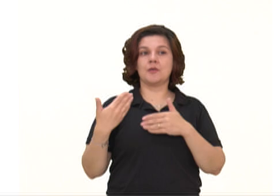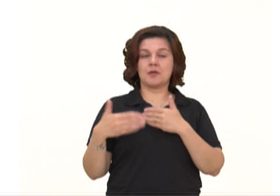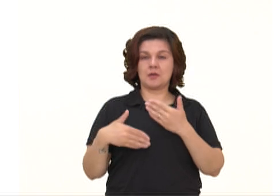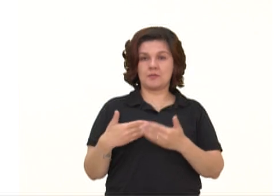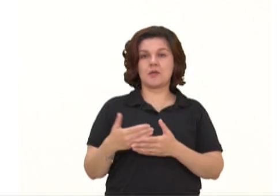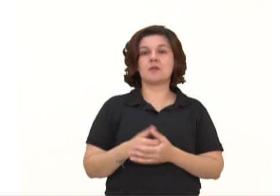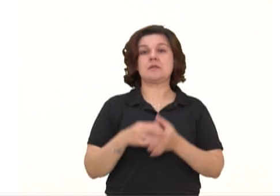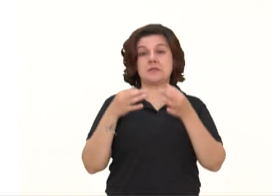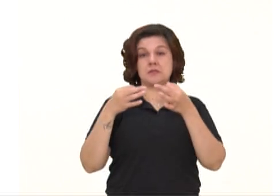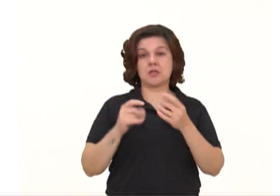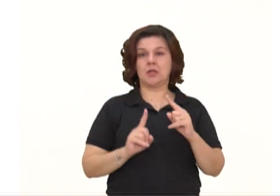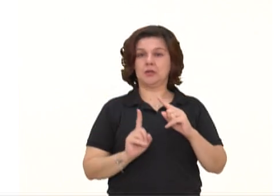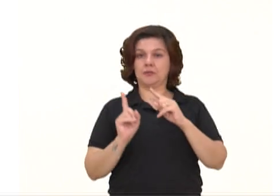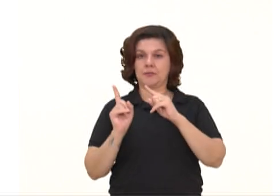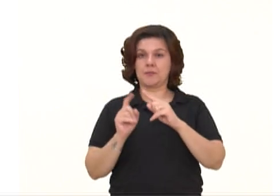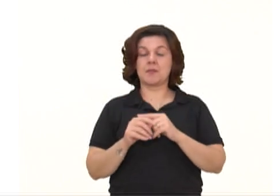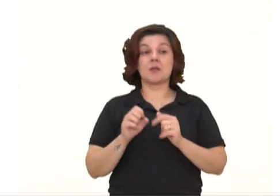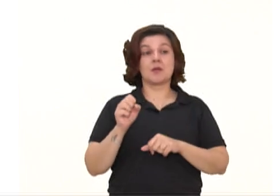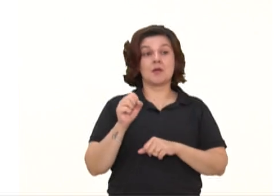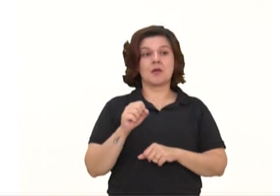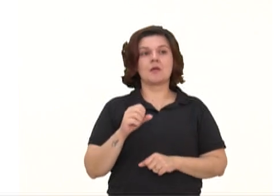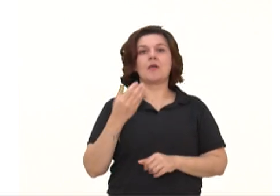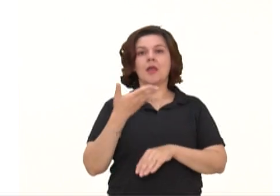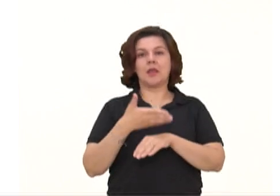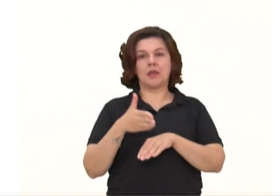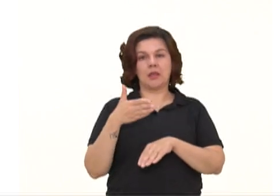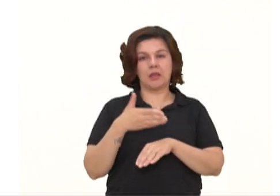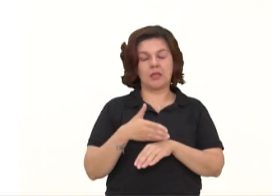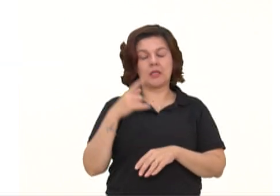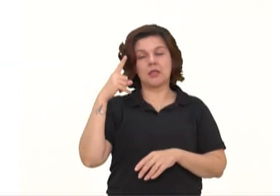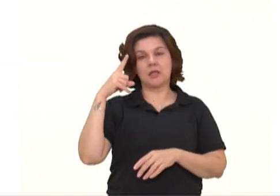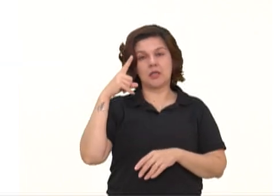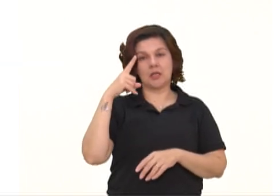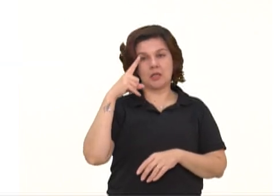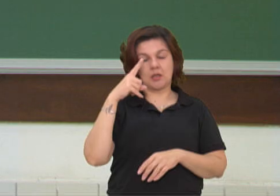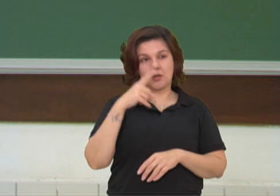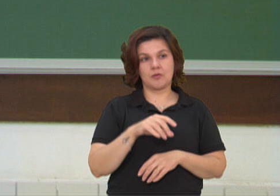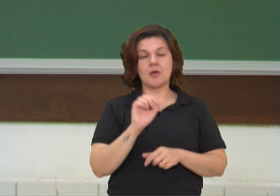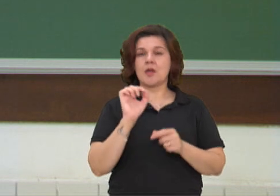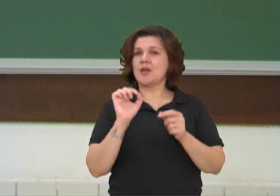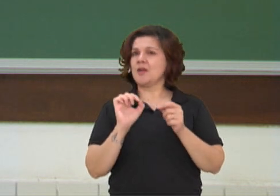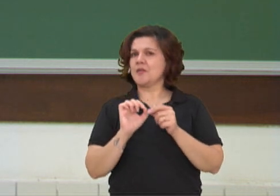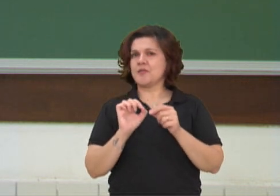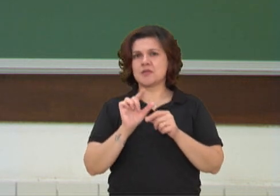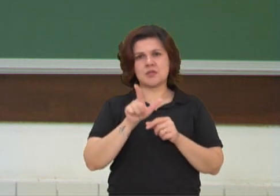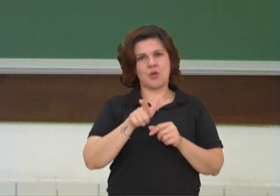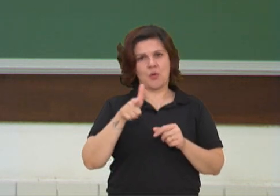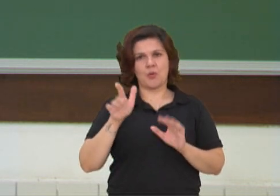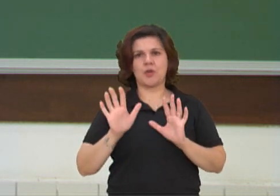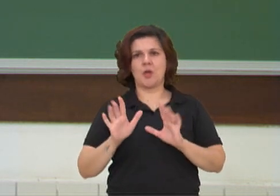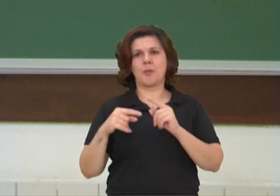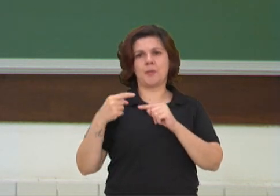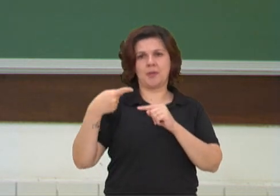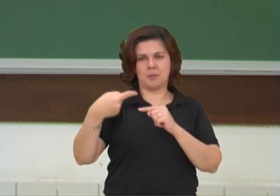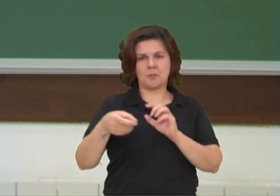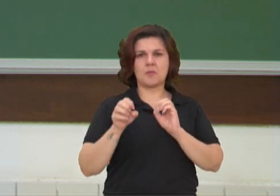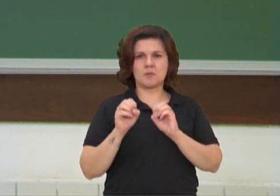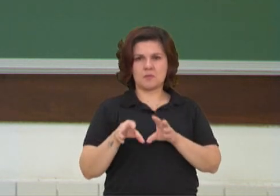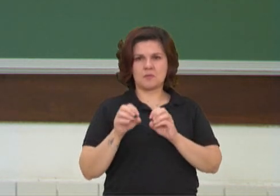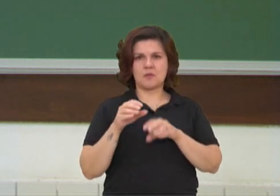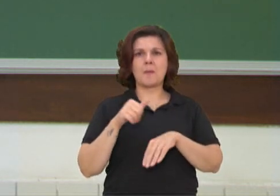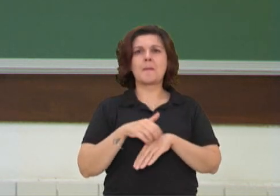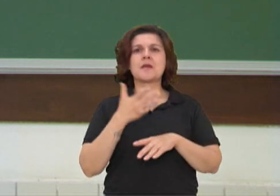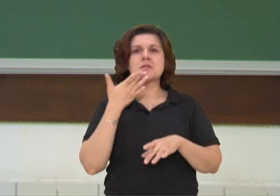movimento sendo feito, e se vocês estiverem tendo ali bastante dificuldade com esse movimento, vocês podem optar aí por outros movimentos que sejam ali um pouco